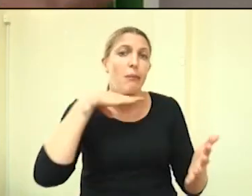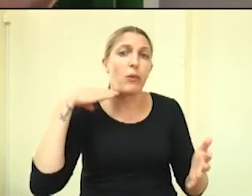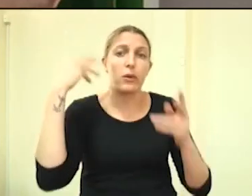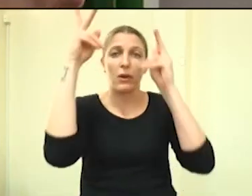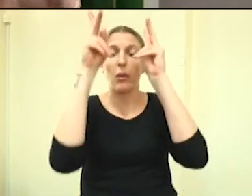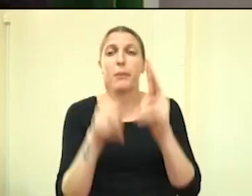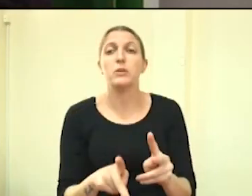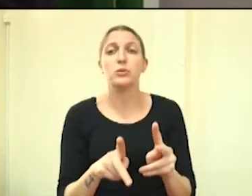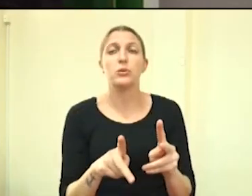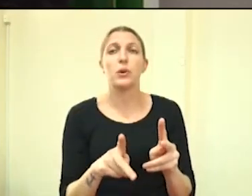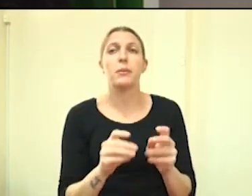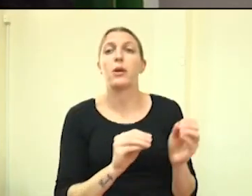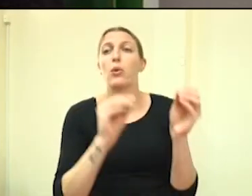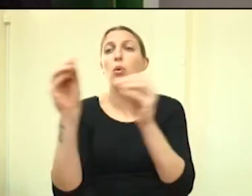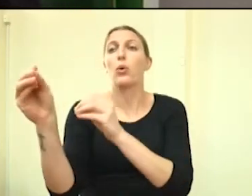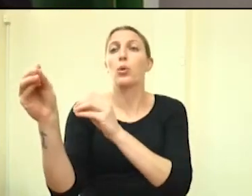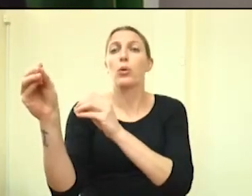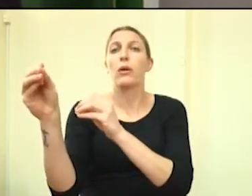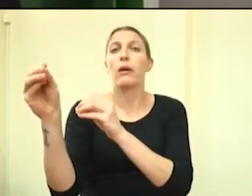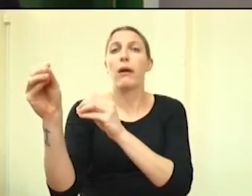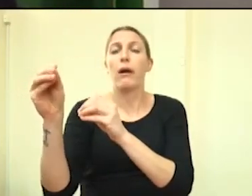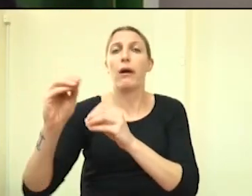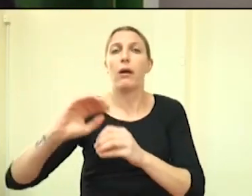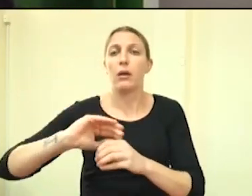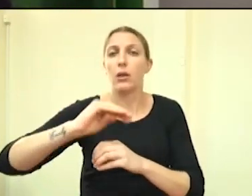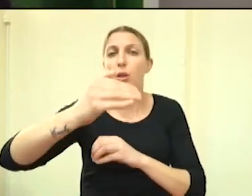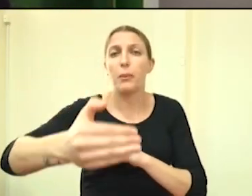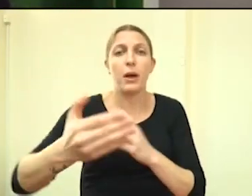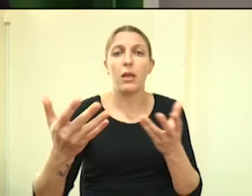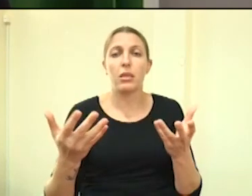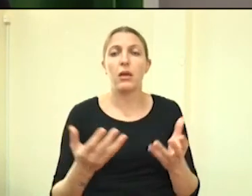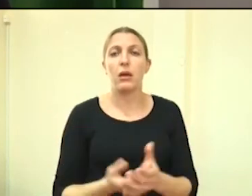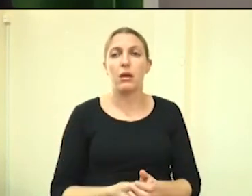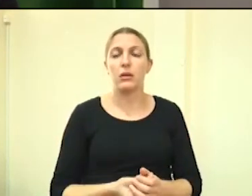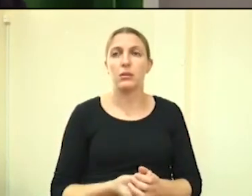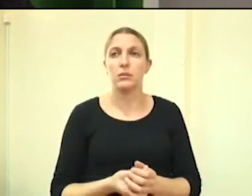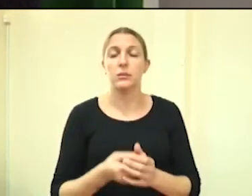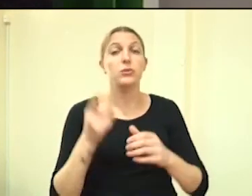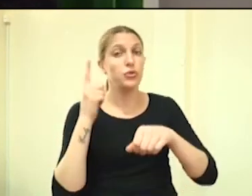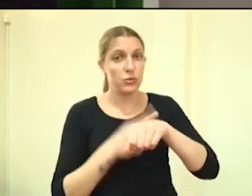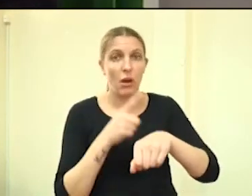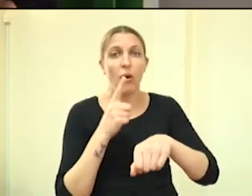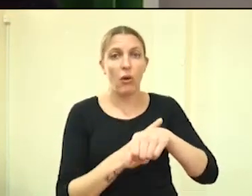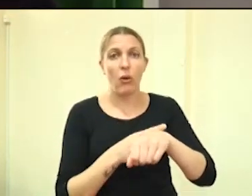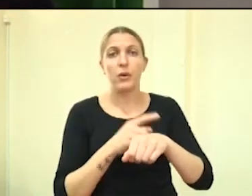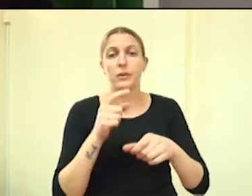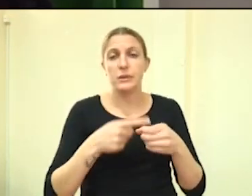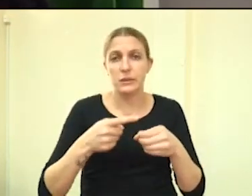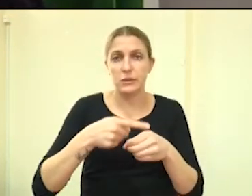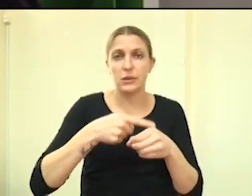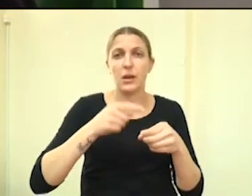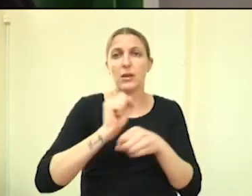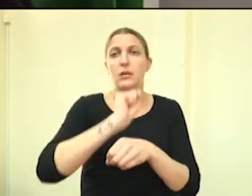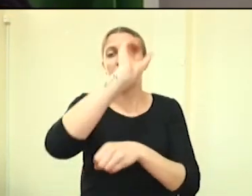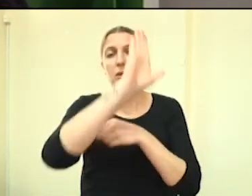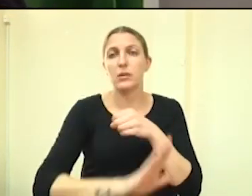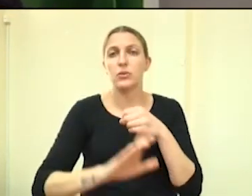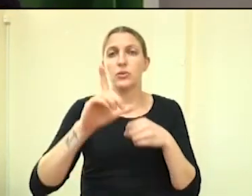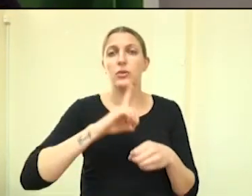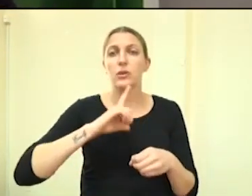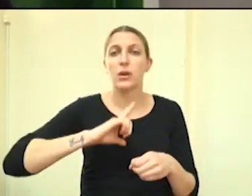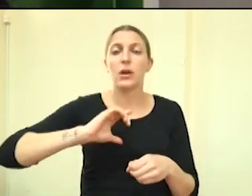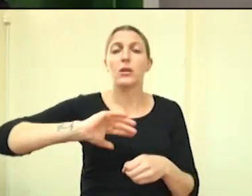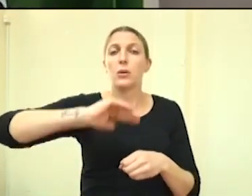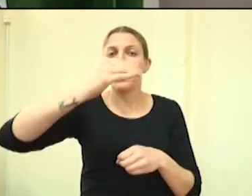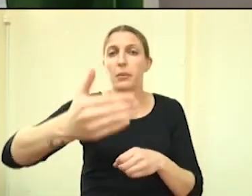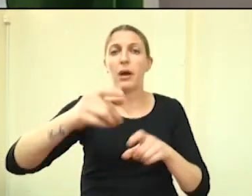Quanto vale uma vida? Então, quer dizer que está mais do que na hora uma cidade do Porto de Erechim tem que ter lombada eletrônica, furão, ter todos